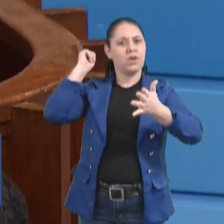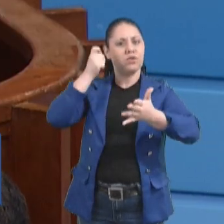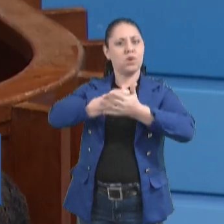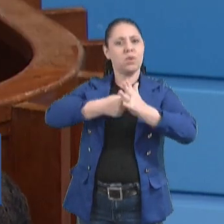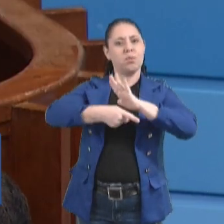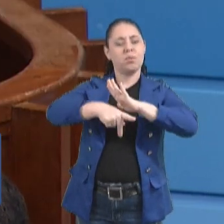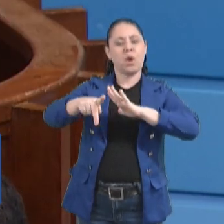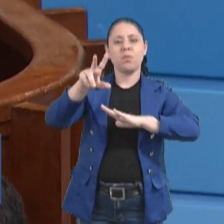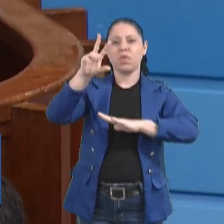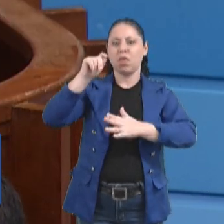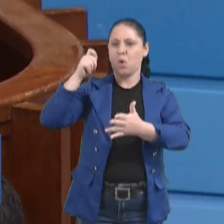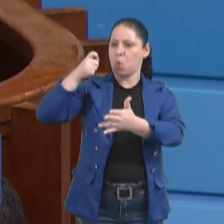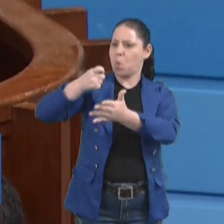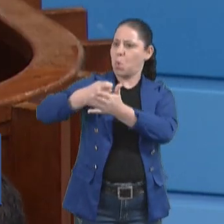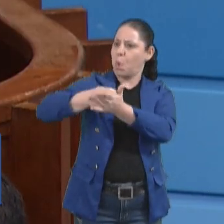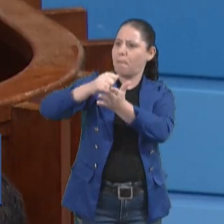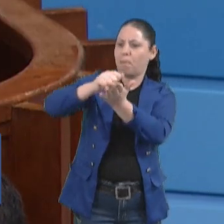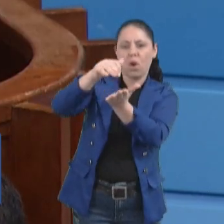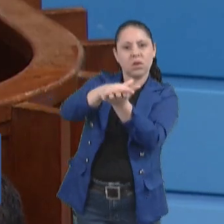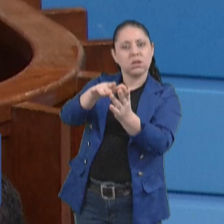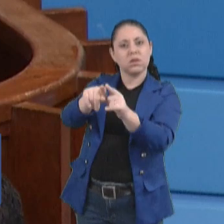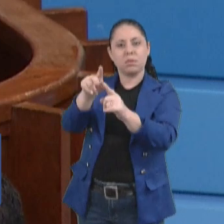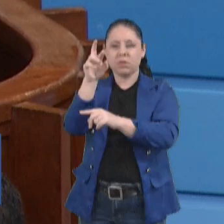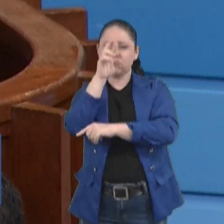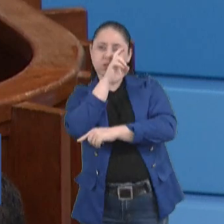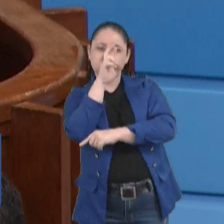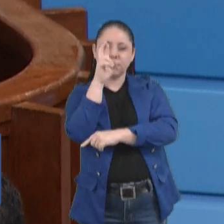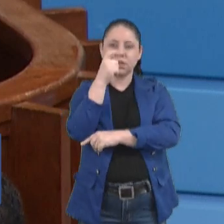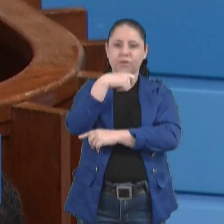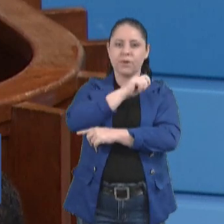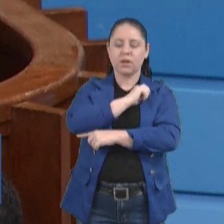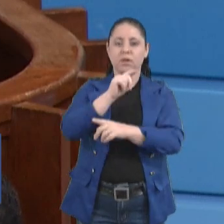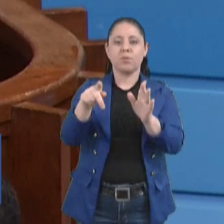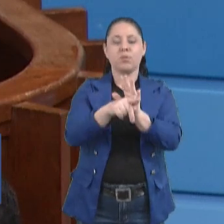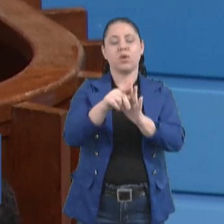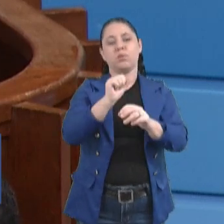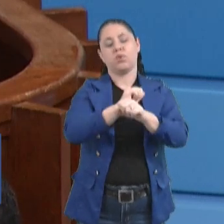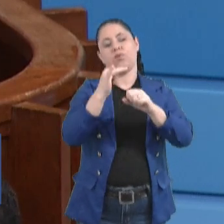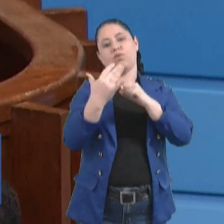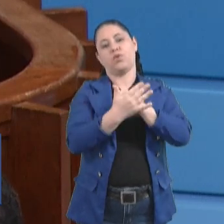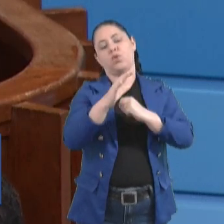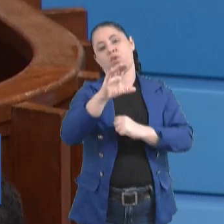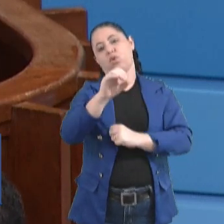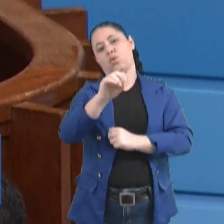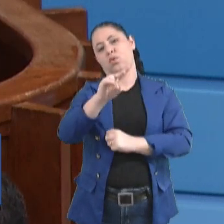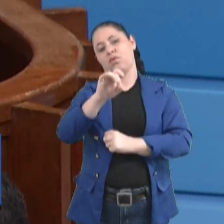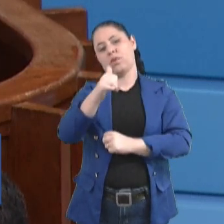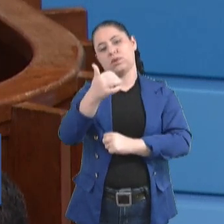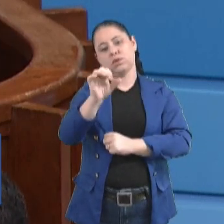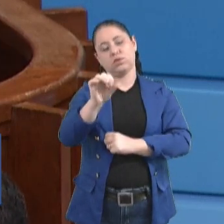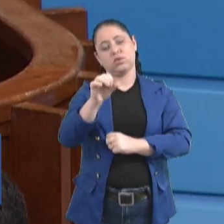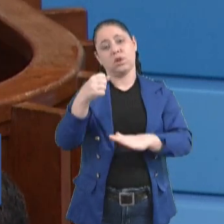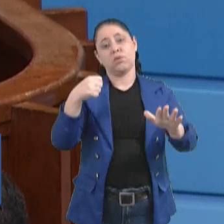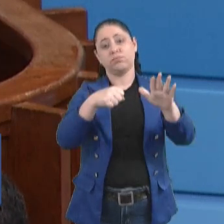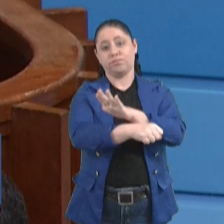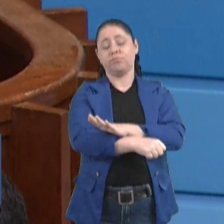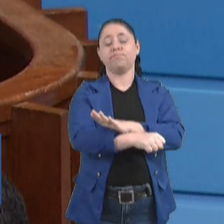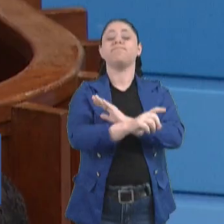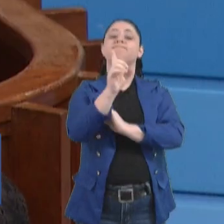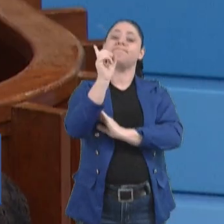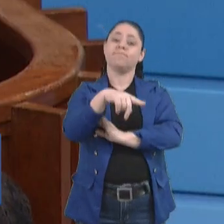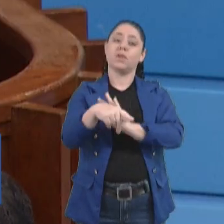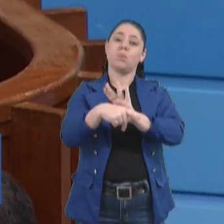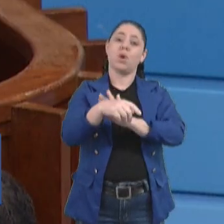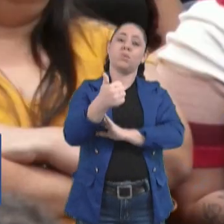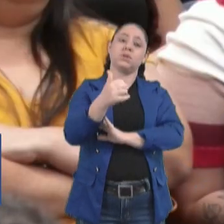sobre a questão da não imposição da multa e da fiscalização do calendário vacinal com a implementação da vacina